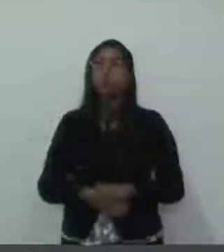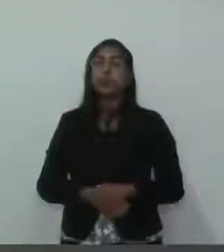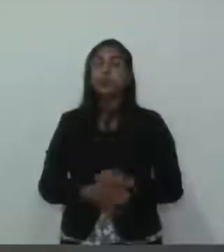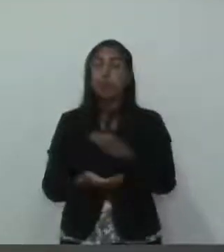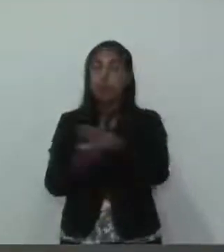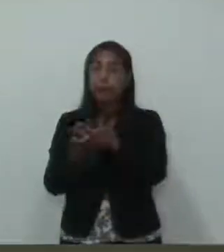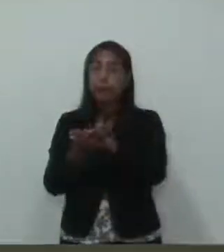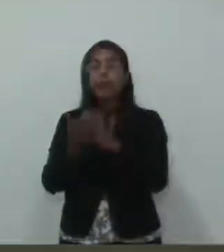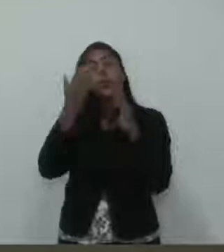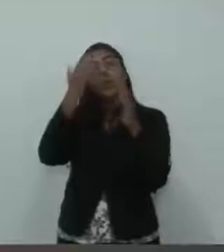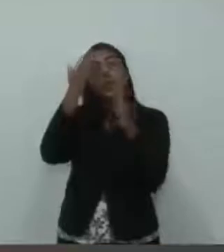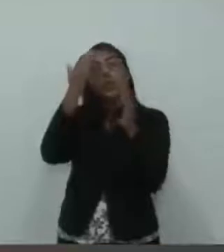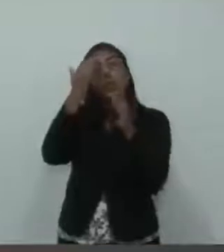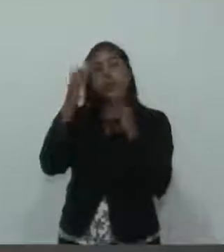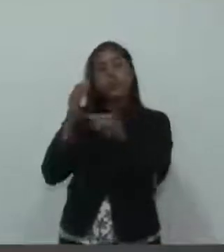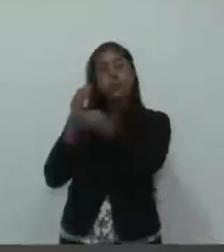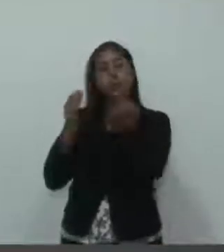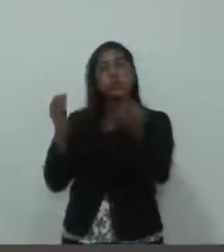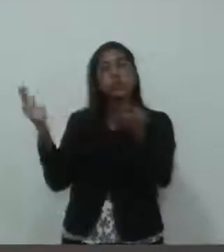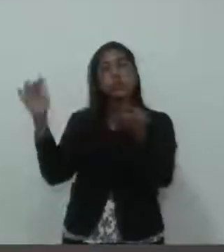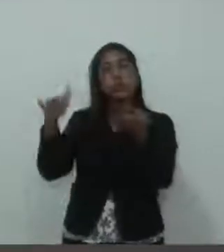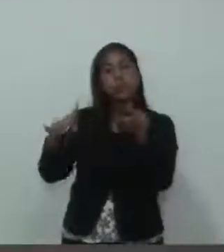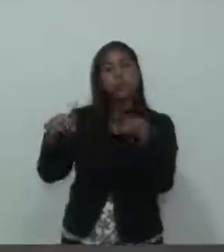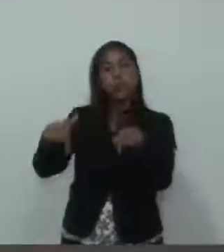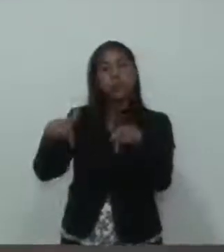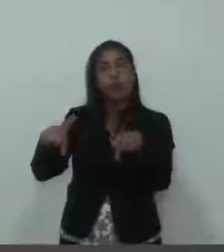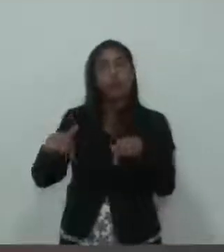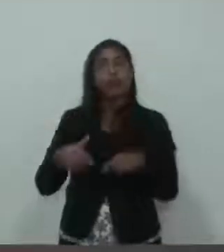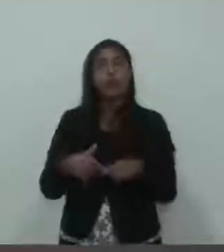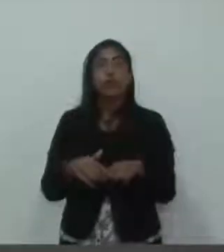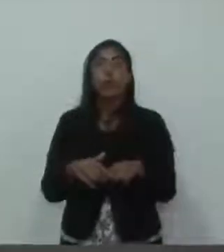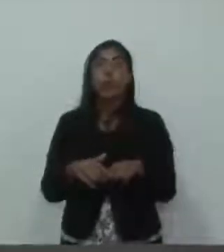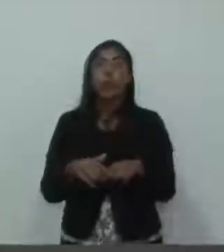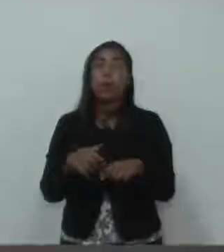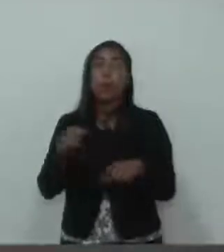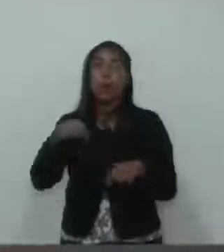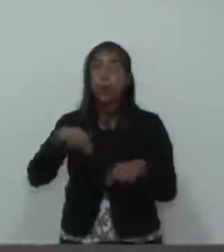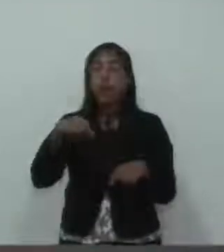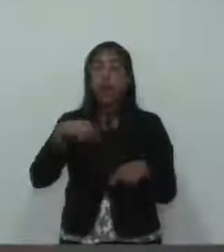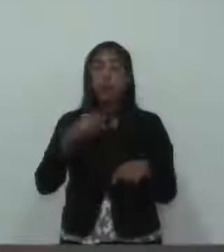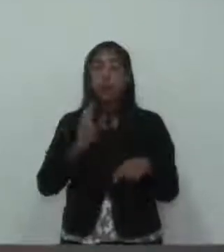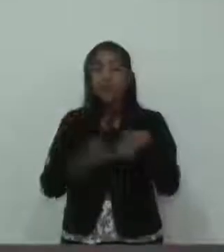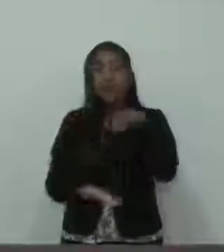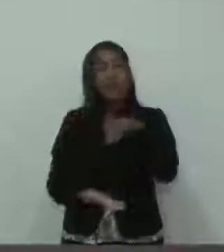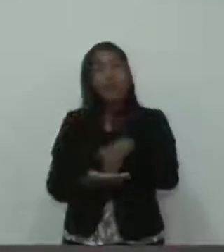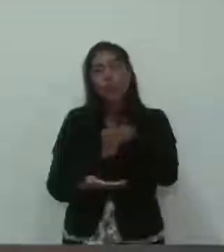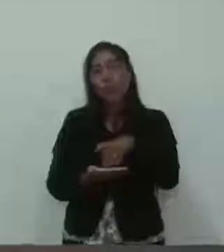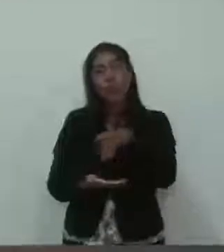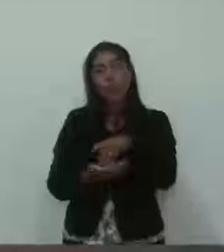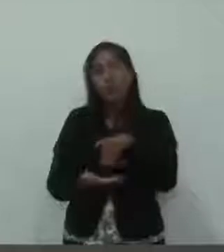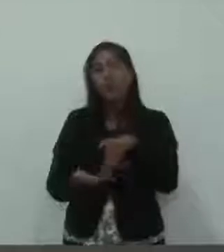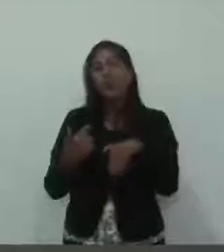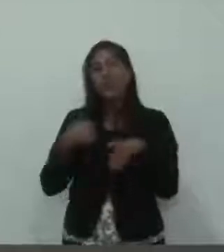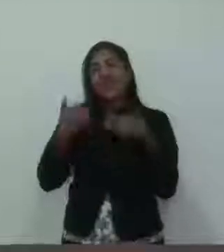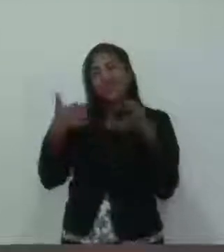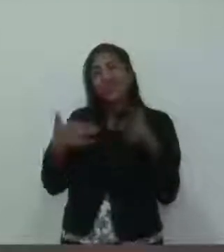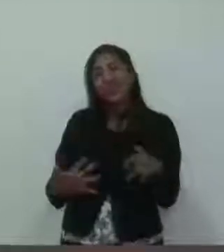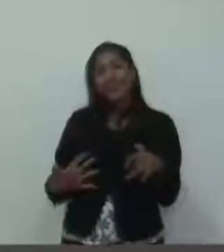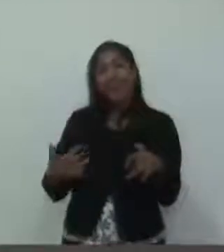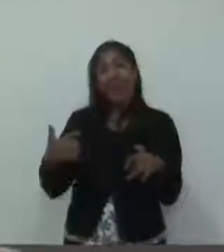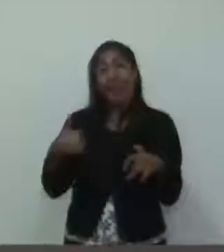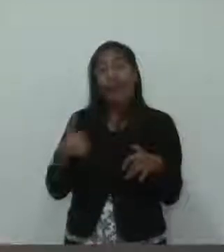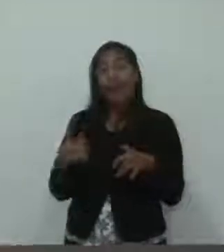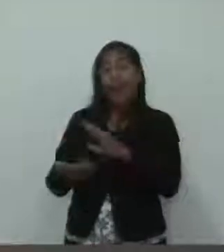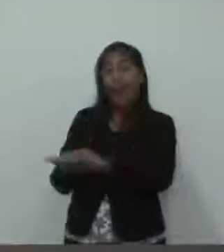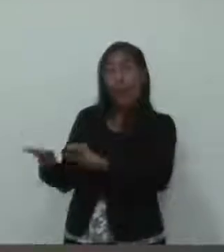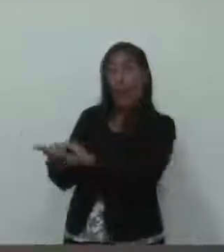Parabéns e obrigado, pelo carinho. Já faz algumas sessões eu acabo sendo o último, então haja criatividade, para não copiar ninguém e